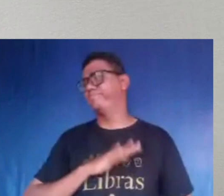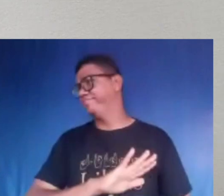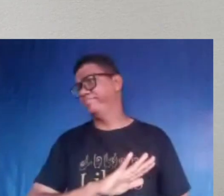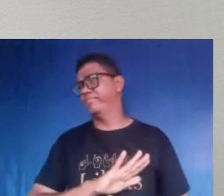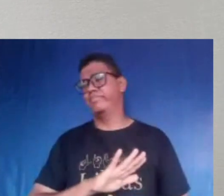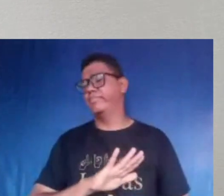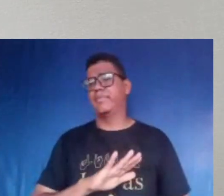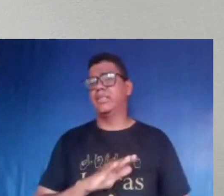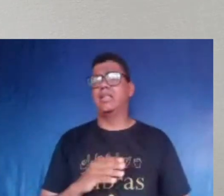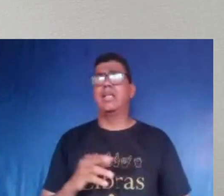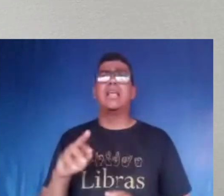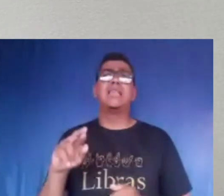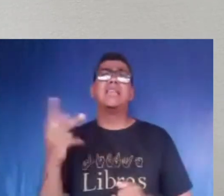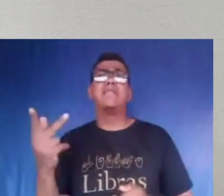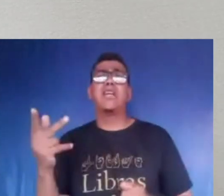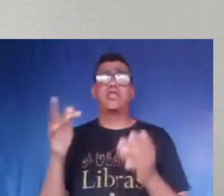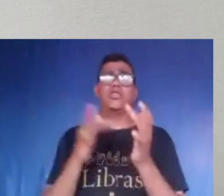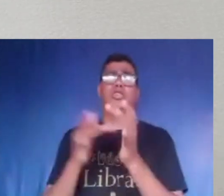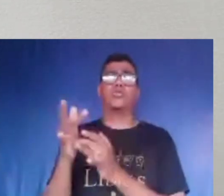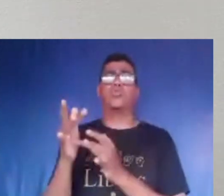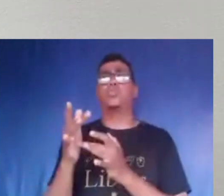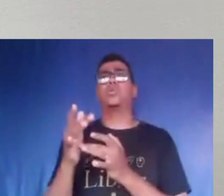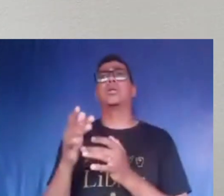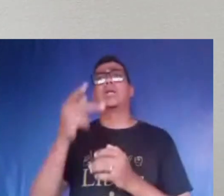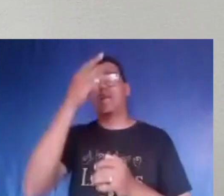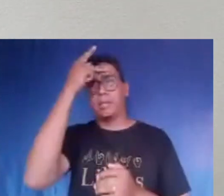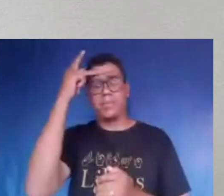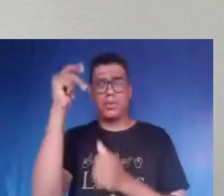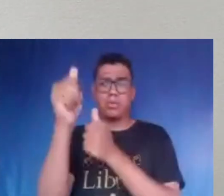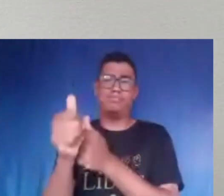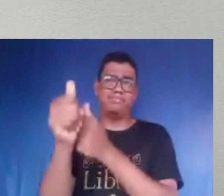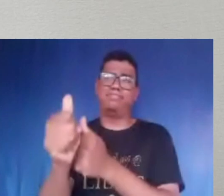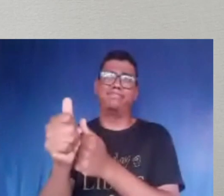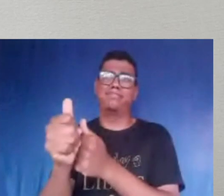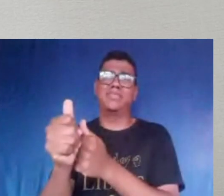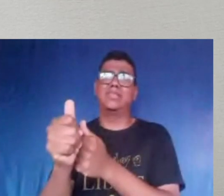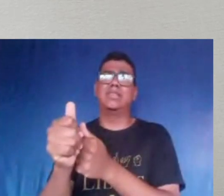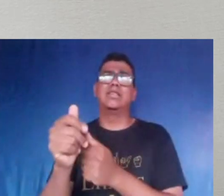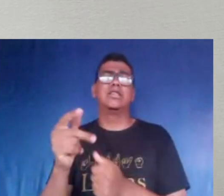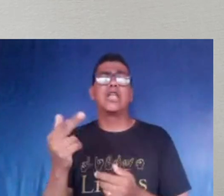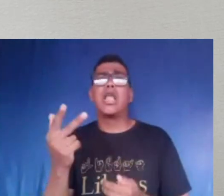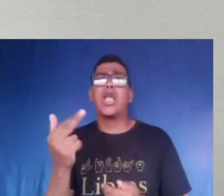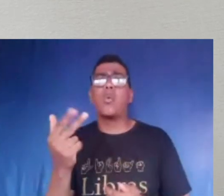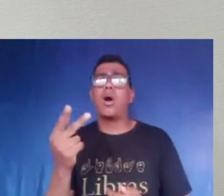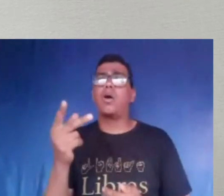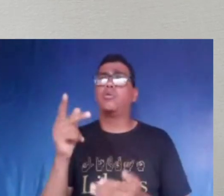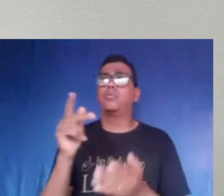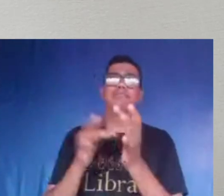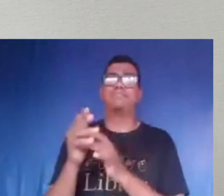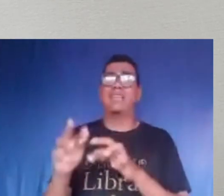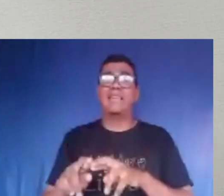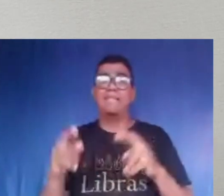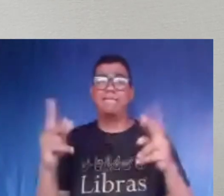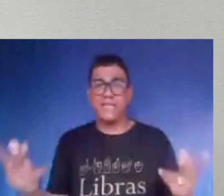a palavra amor, ela não pode ser somente falada, pregada, ela tem que ser vivida. E em cada